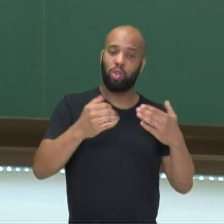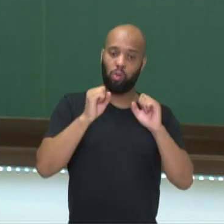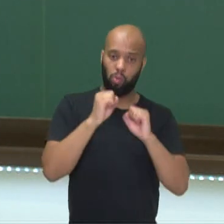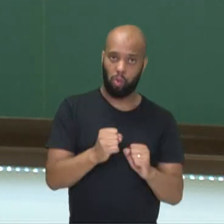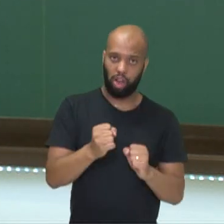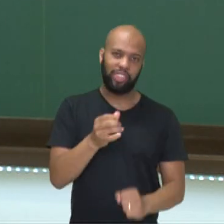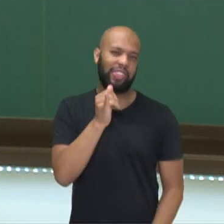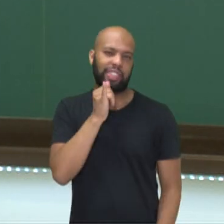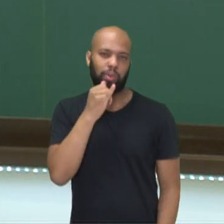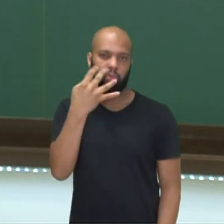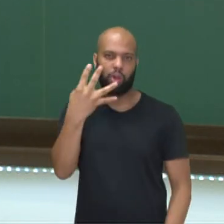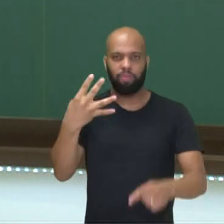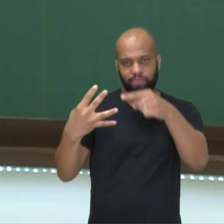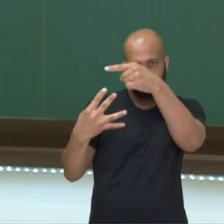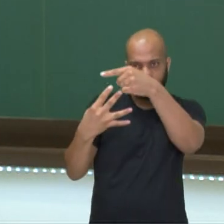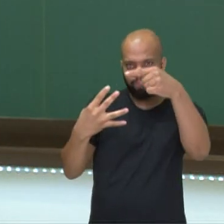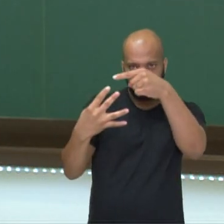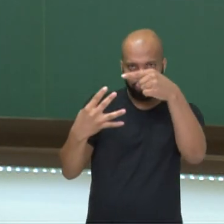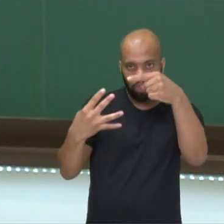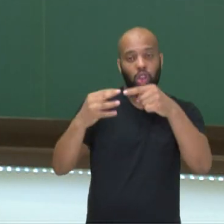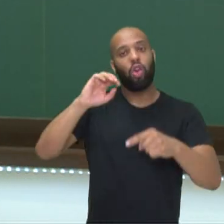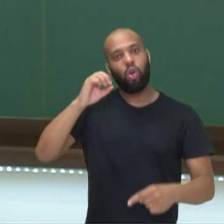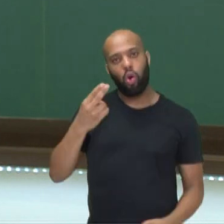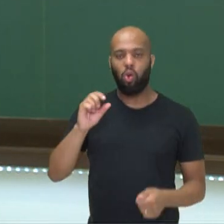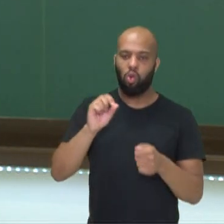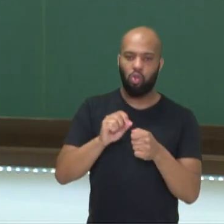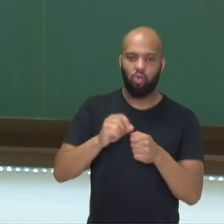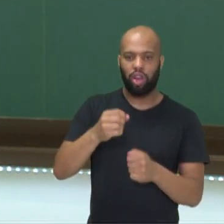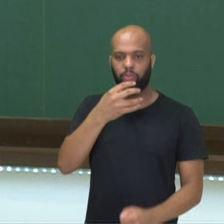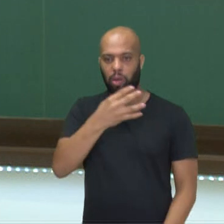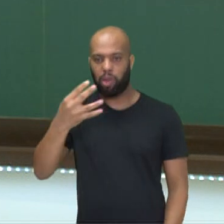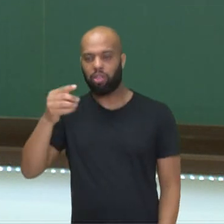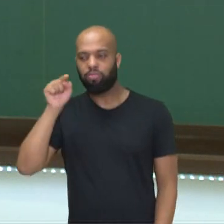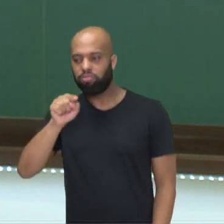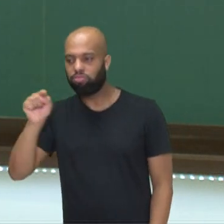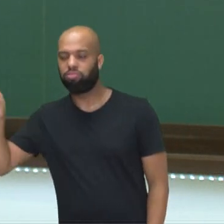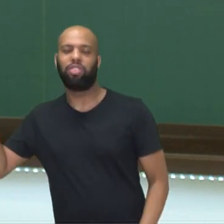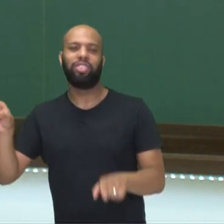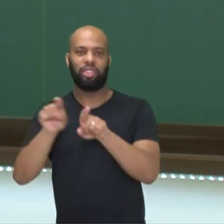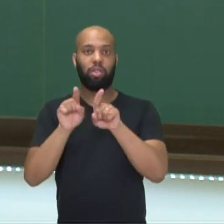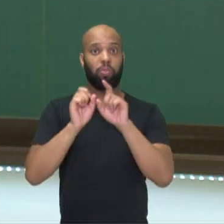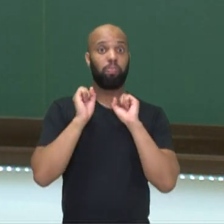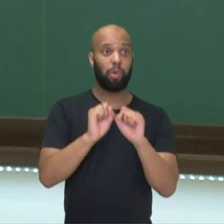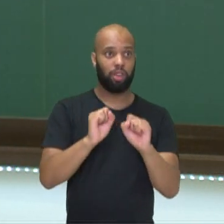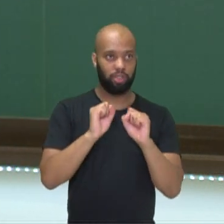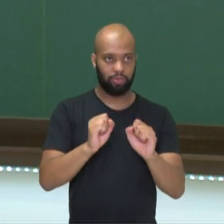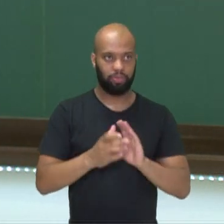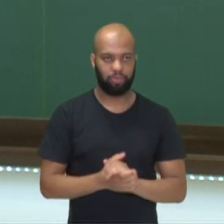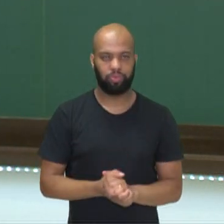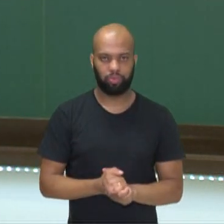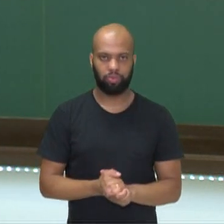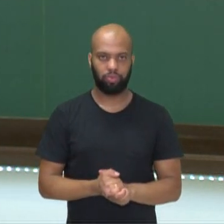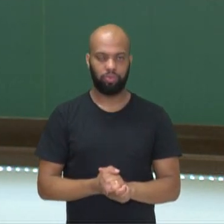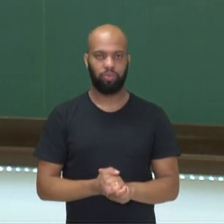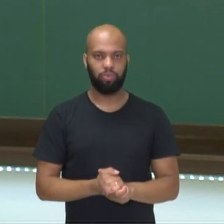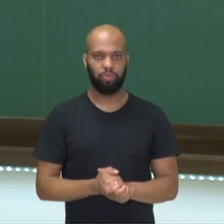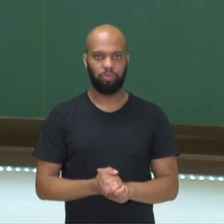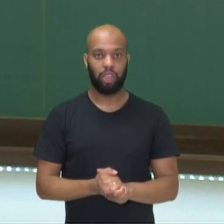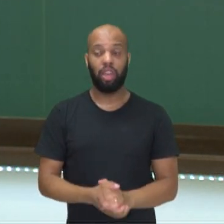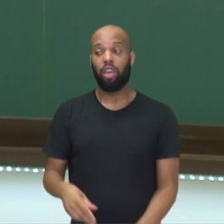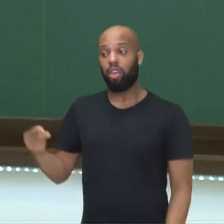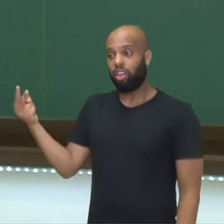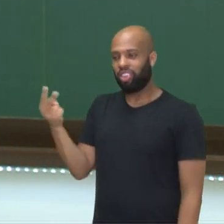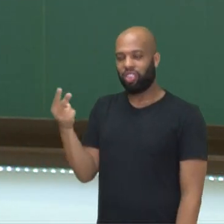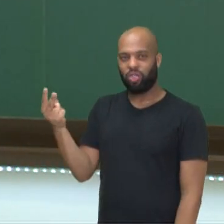Então eu escrevo o período inteiro, faço uma repetição e coloco os 3 pontinhos, tá bom? Ou escrever um traço acima do